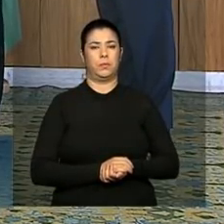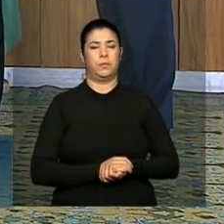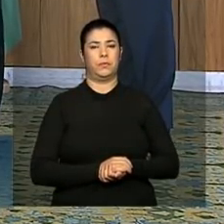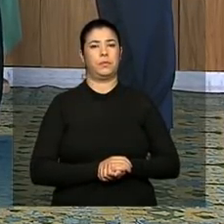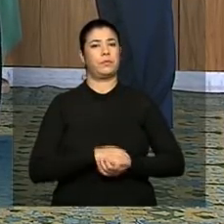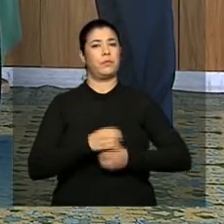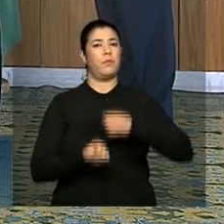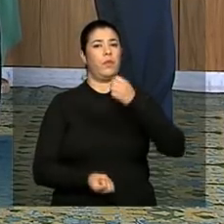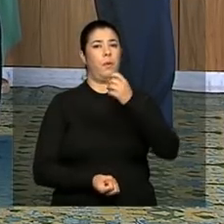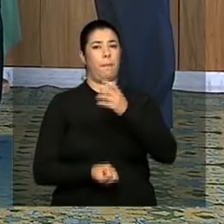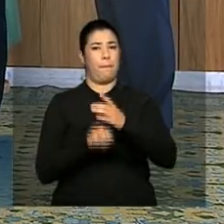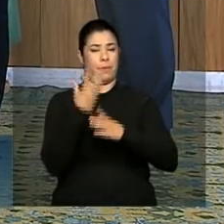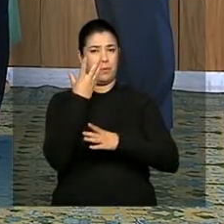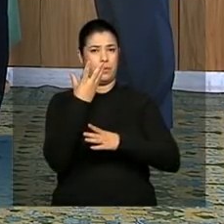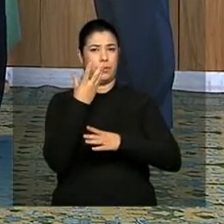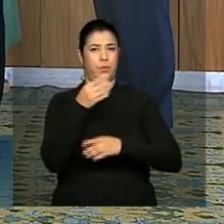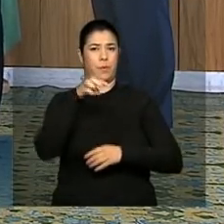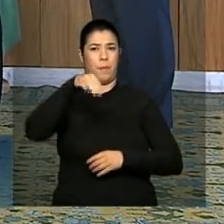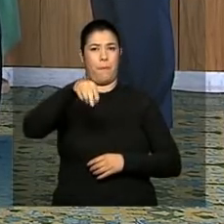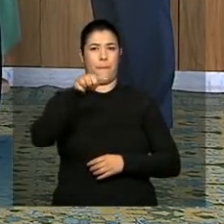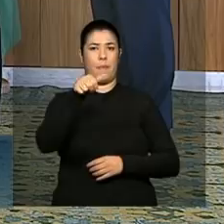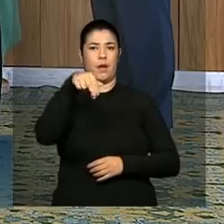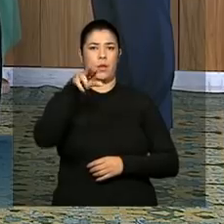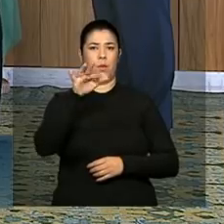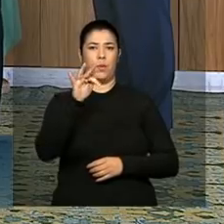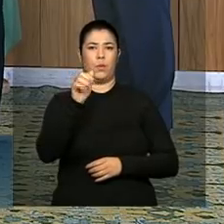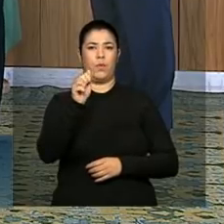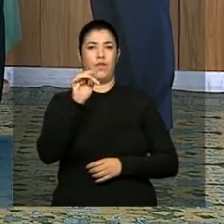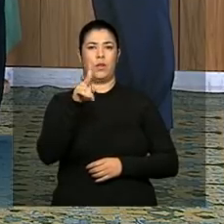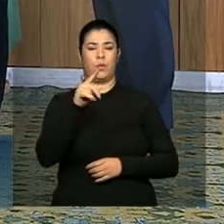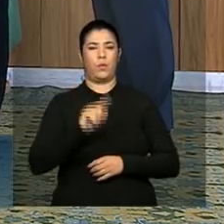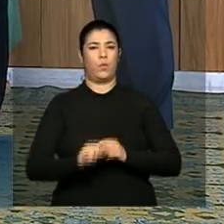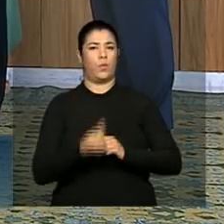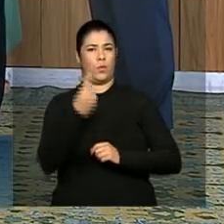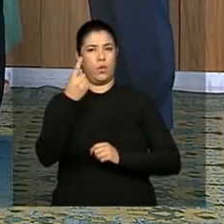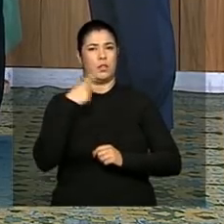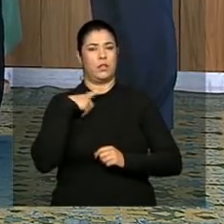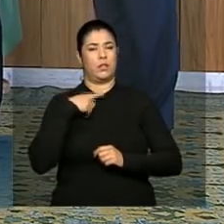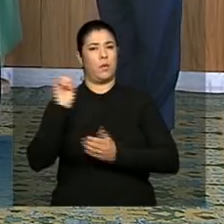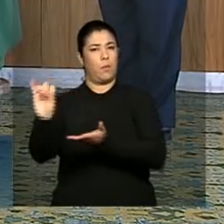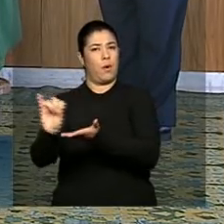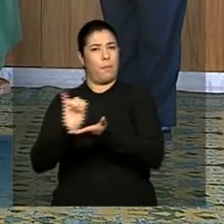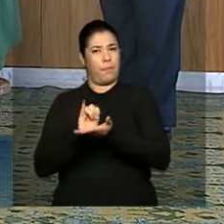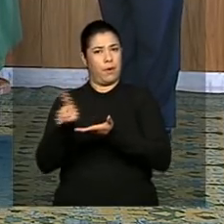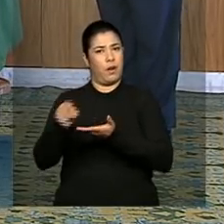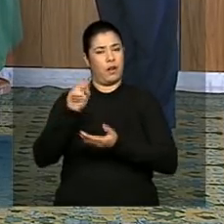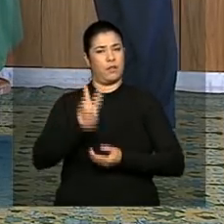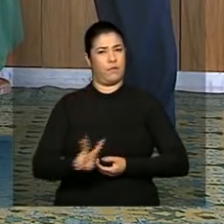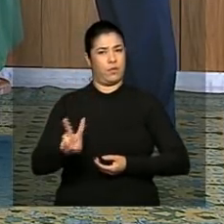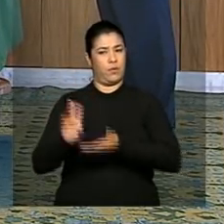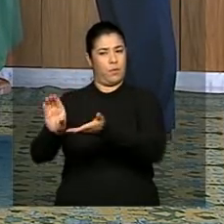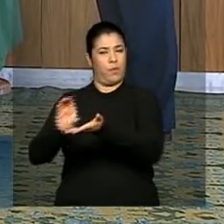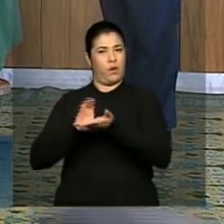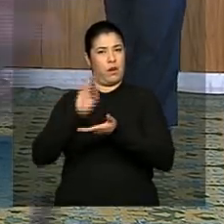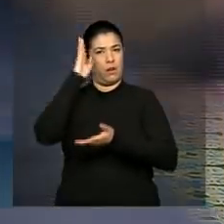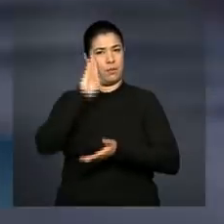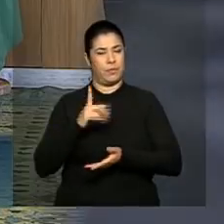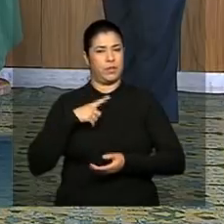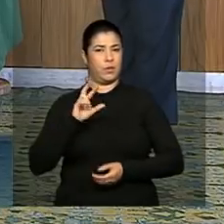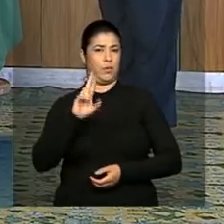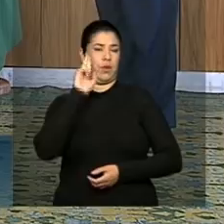Os produtos manufaturados são os principais importados pelo Brasil da Venezuela,